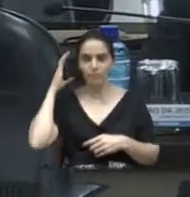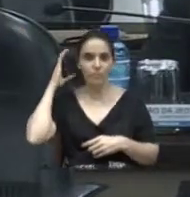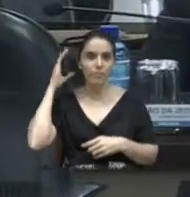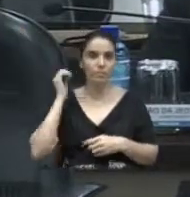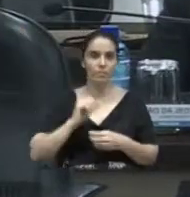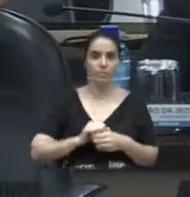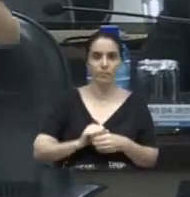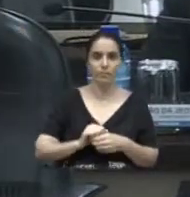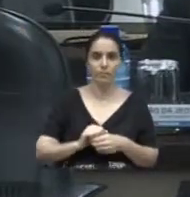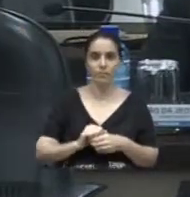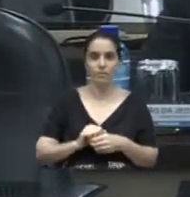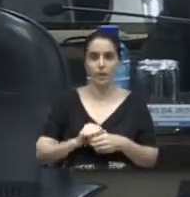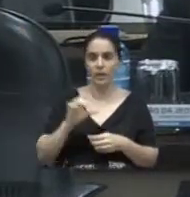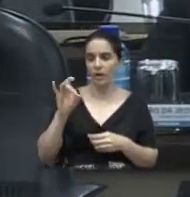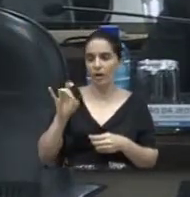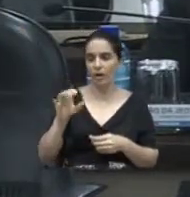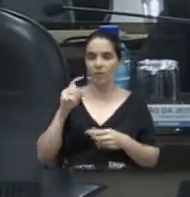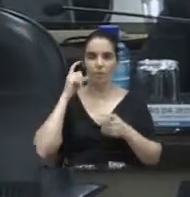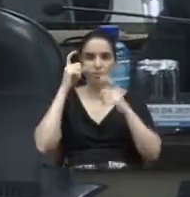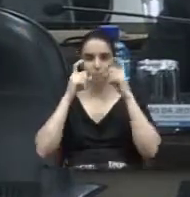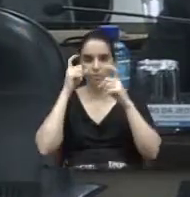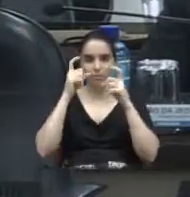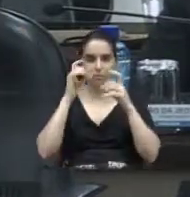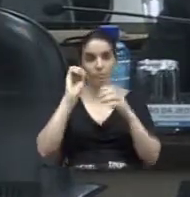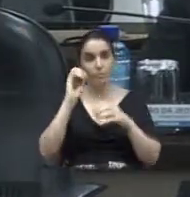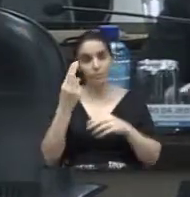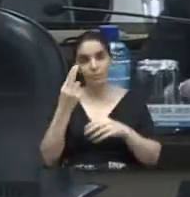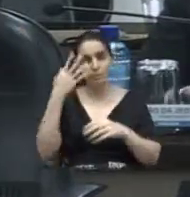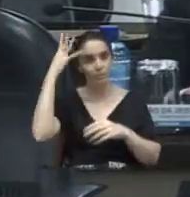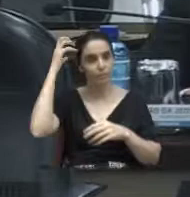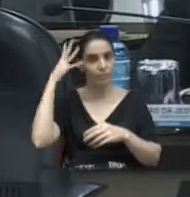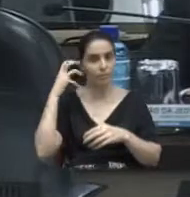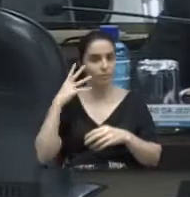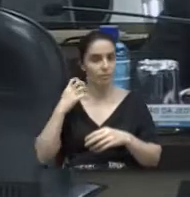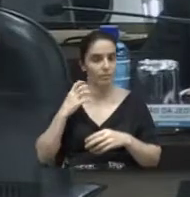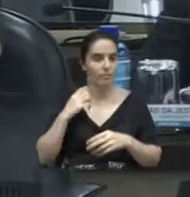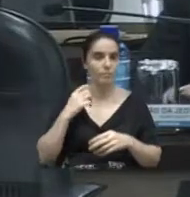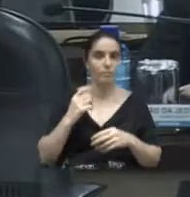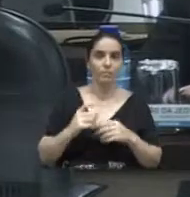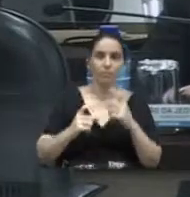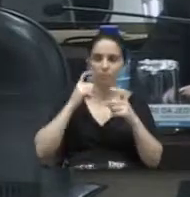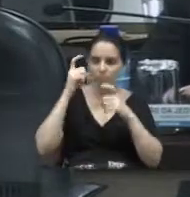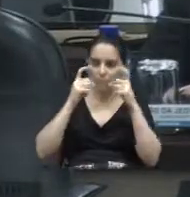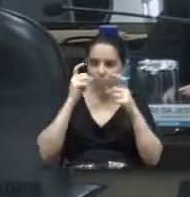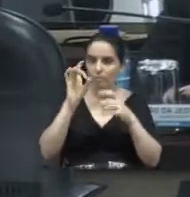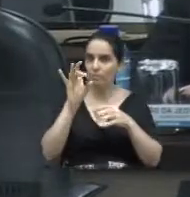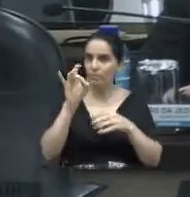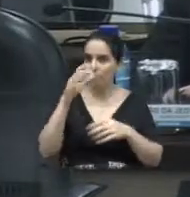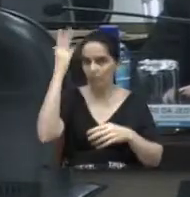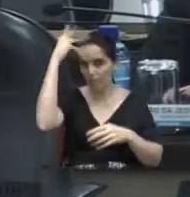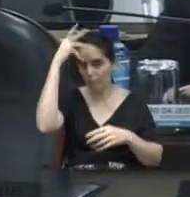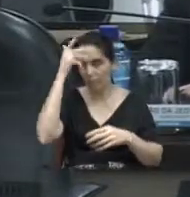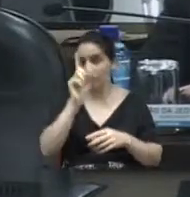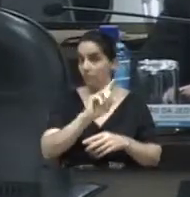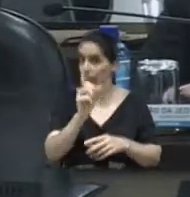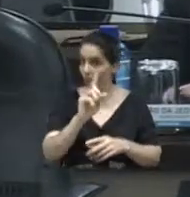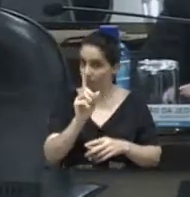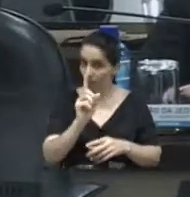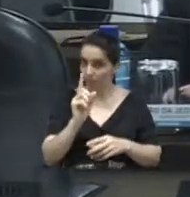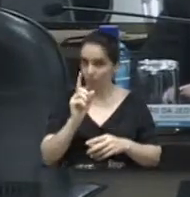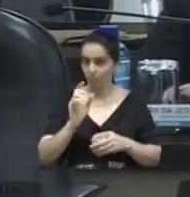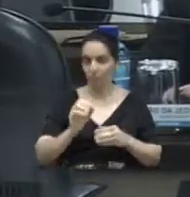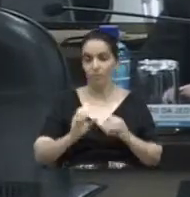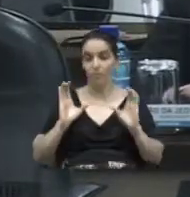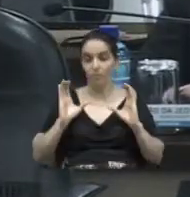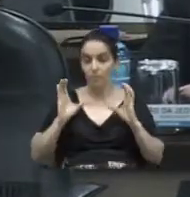ou implicância da vereadora Lubogo em cima do Soca Careca, ou implicância da vereadora Érica Tanque. Não. São questões que